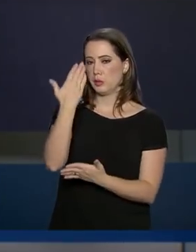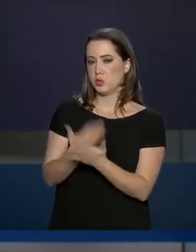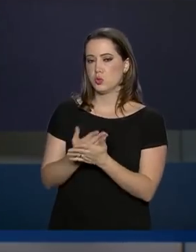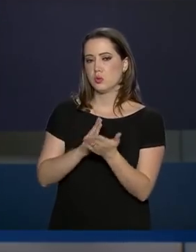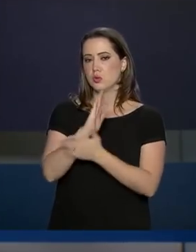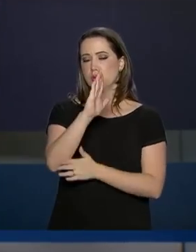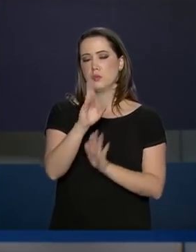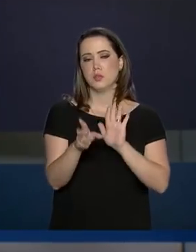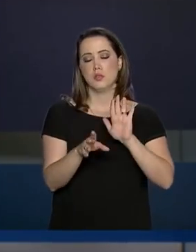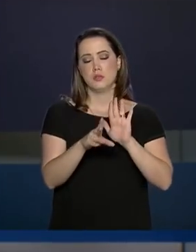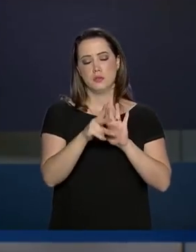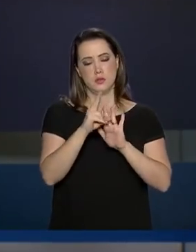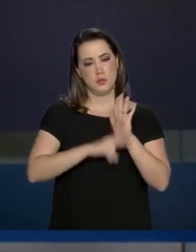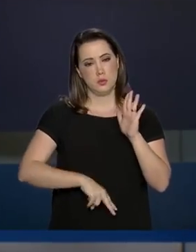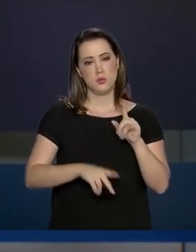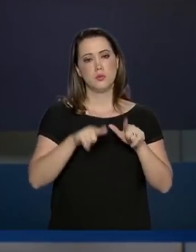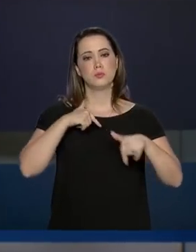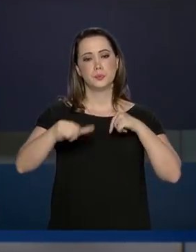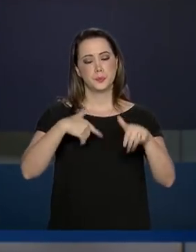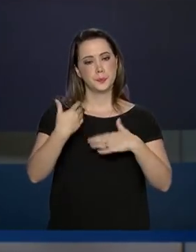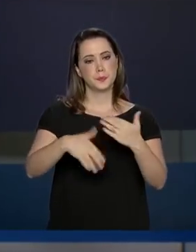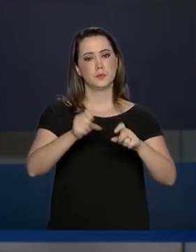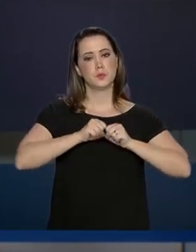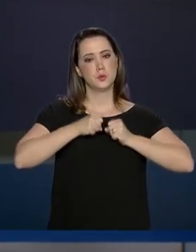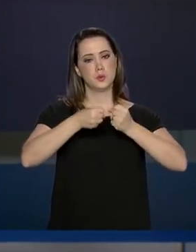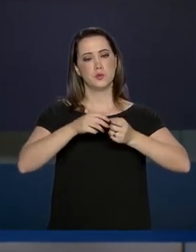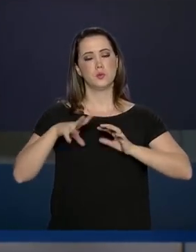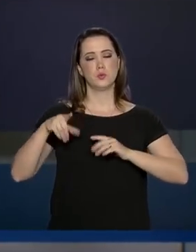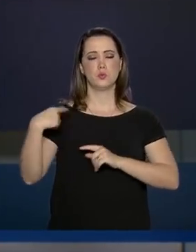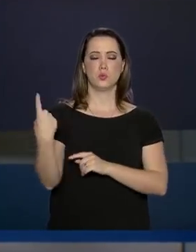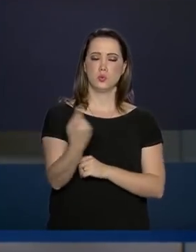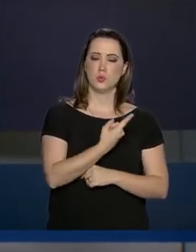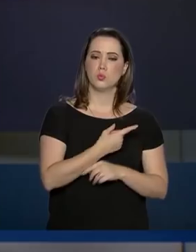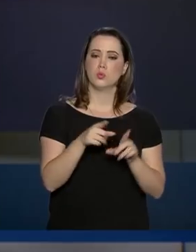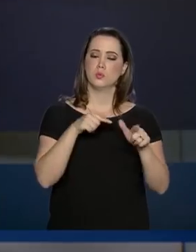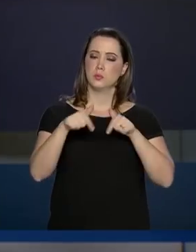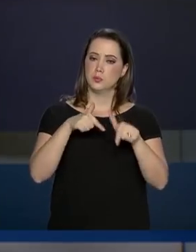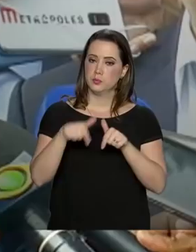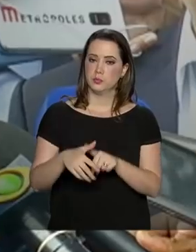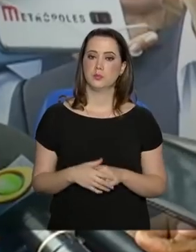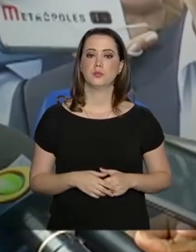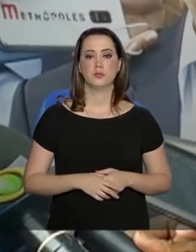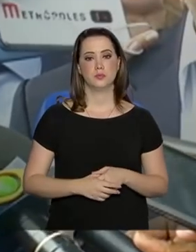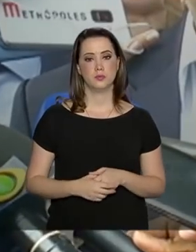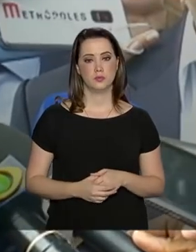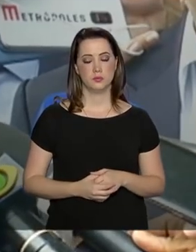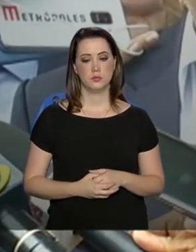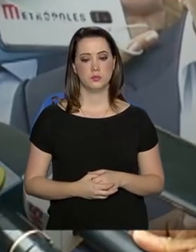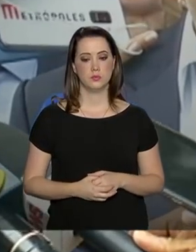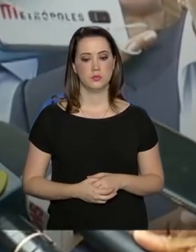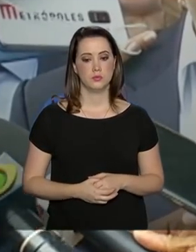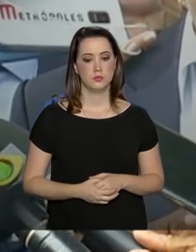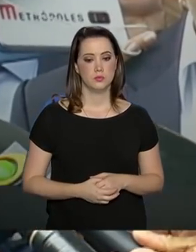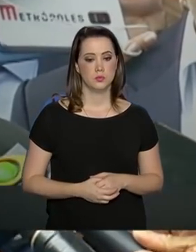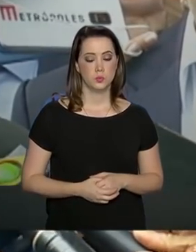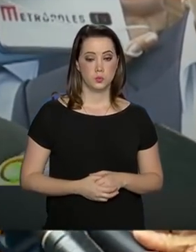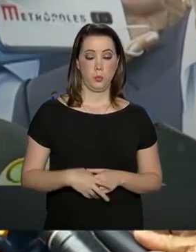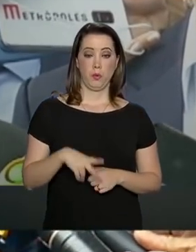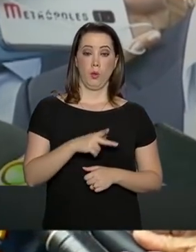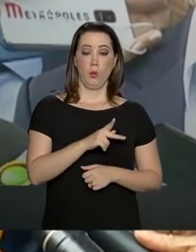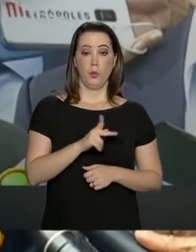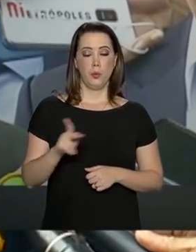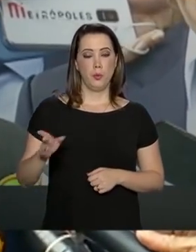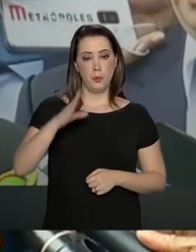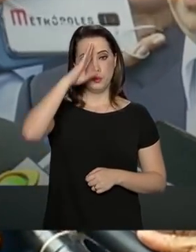confiante na aprovação do texto e no trabalho desempenhado por todos os envolvidos. O presidente Bolsonaro me deu todo o